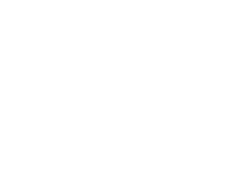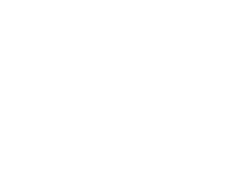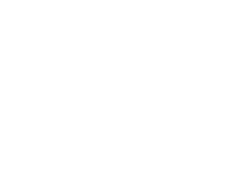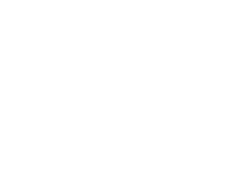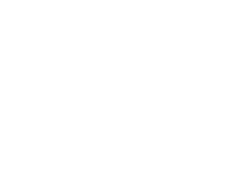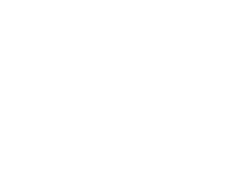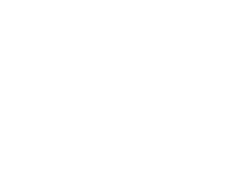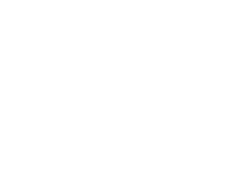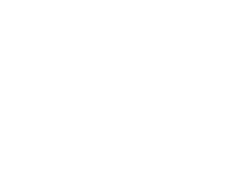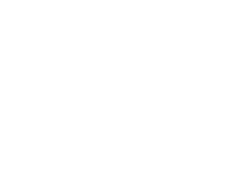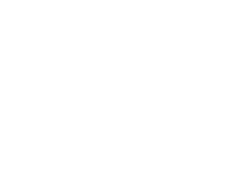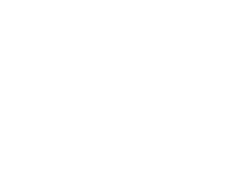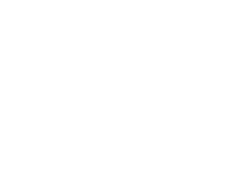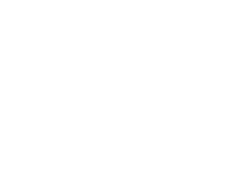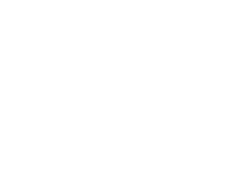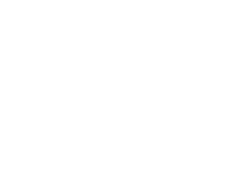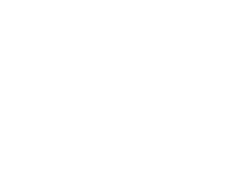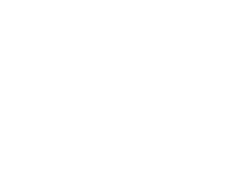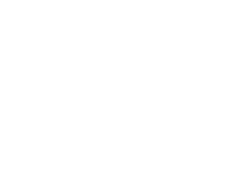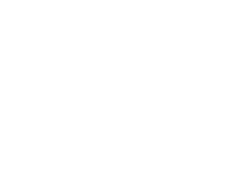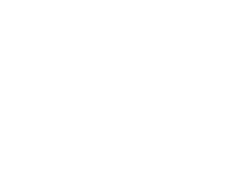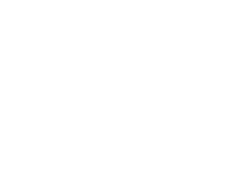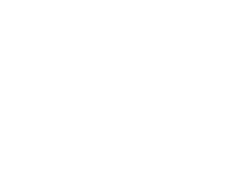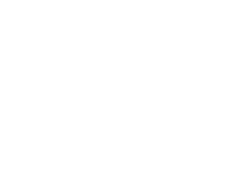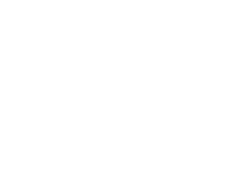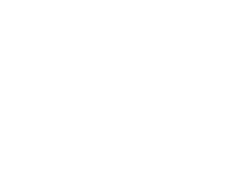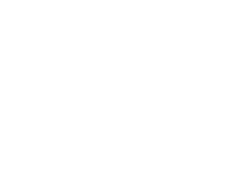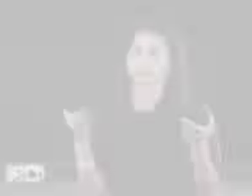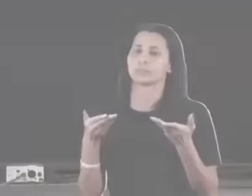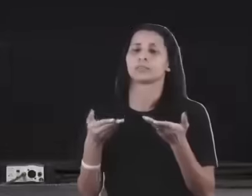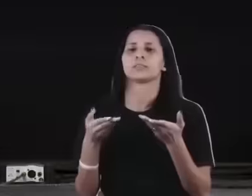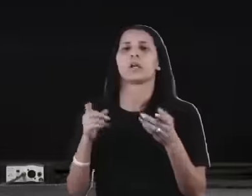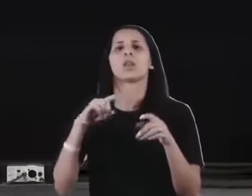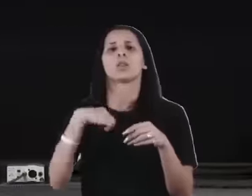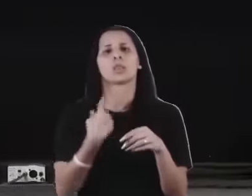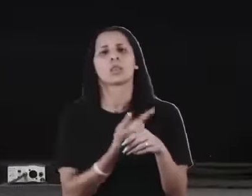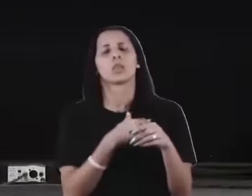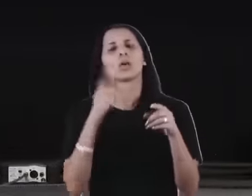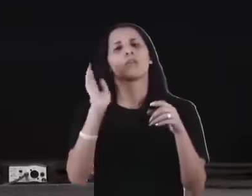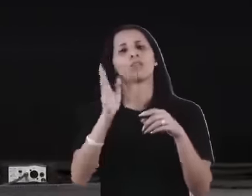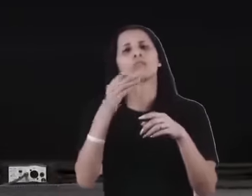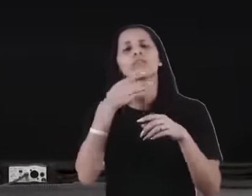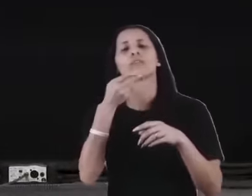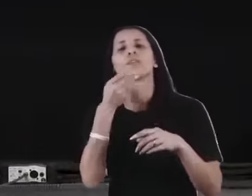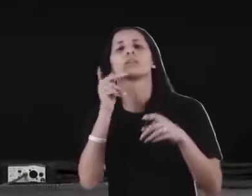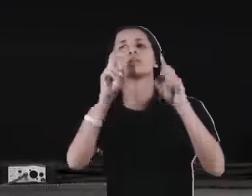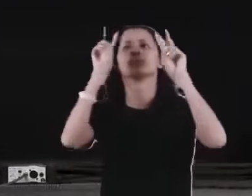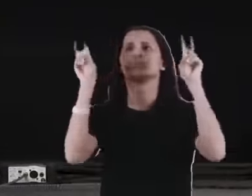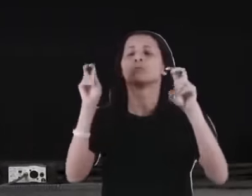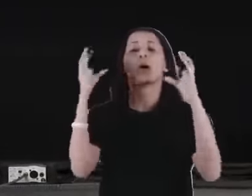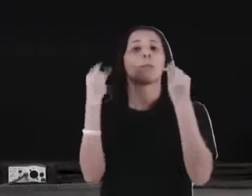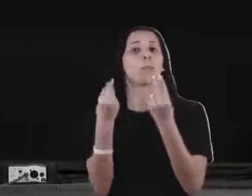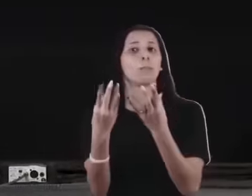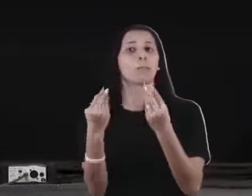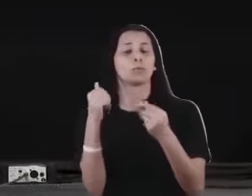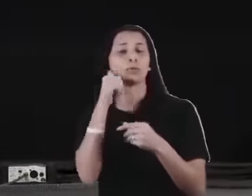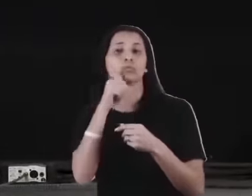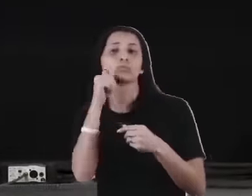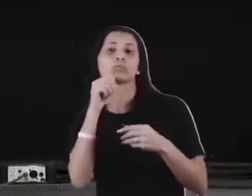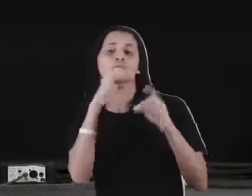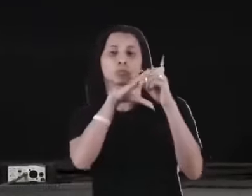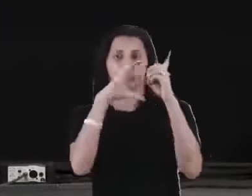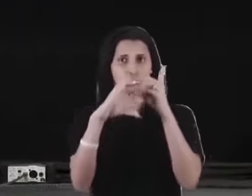o uau essa é uma noite muito especial nós já falamos de tantos temas aqui no nosso culto de mulheres